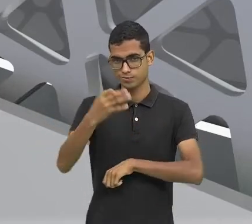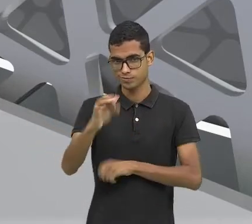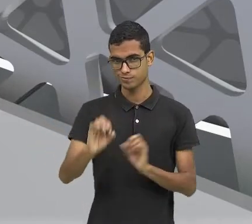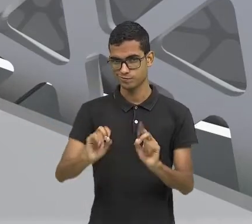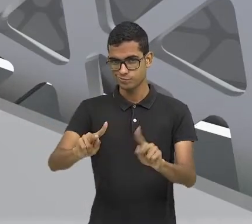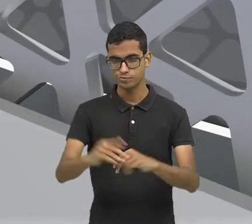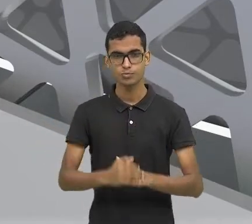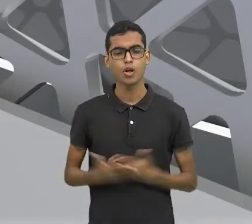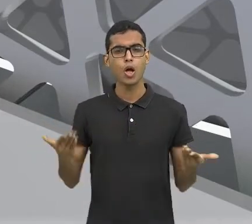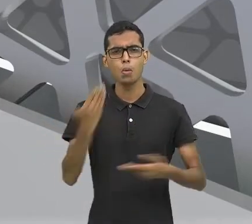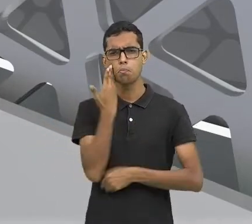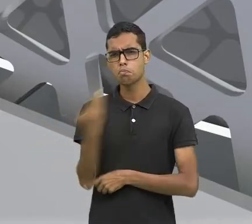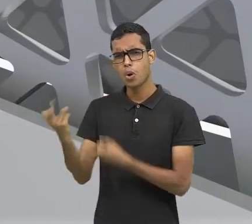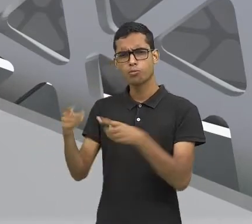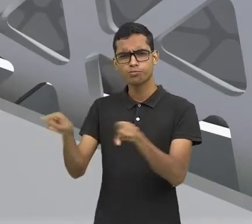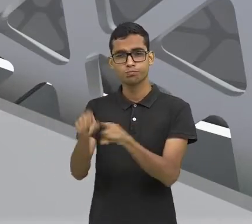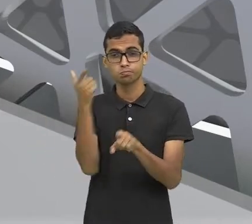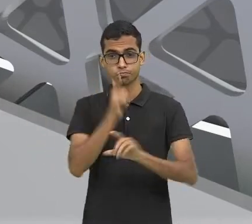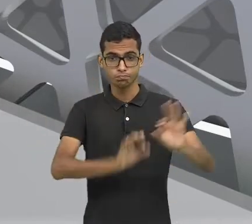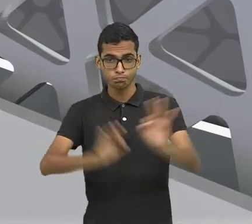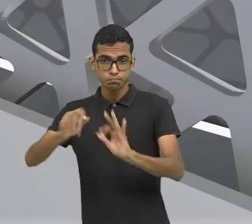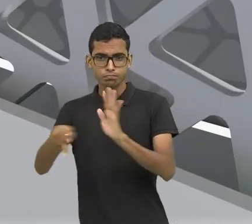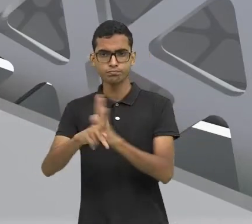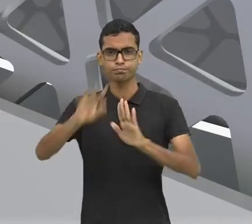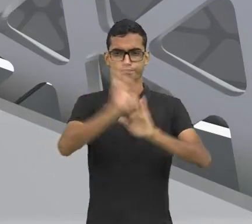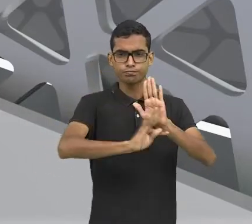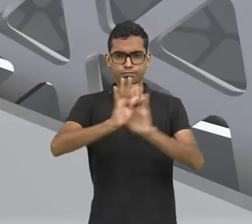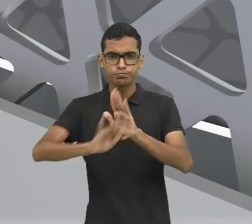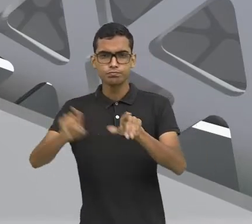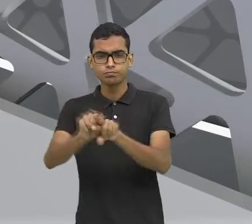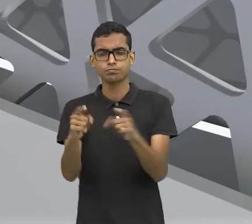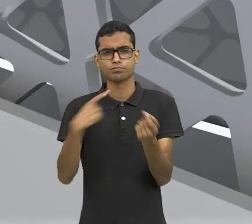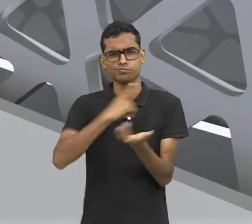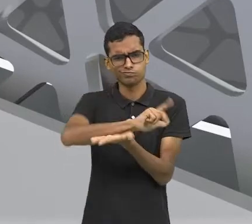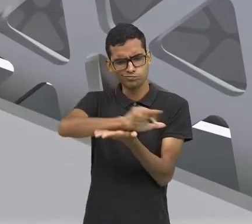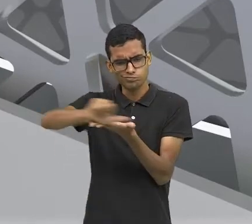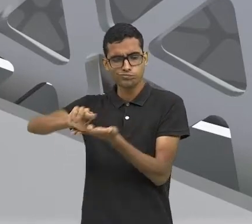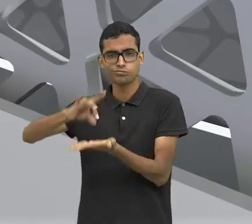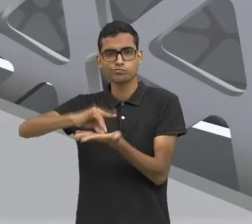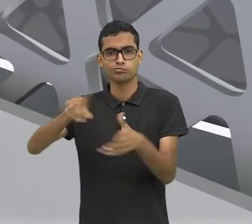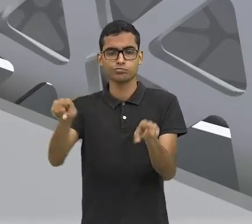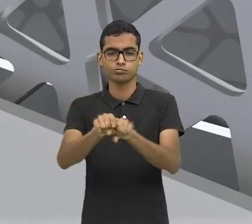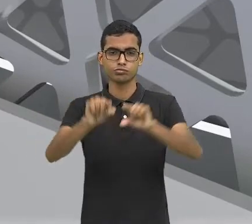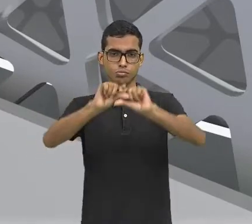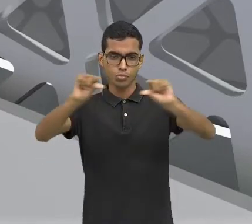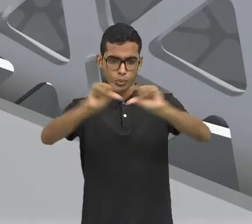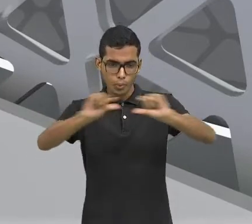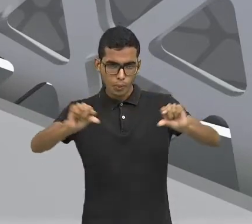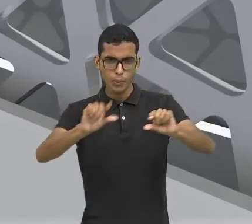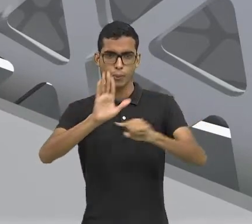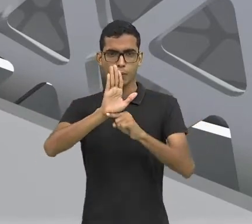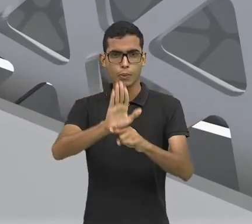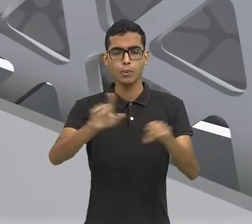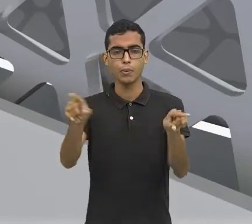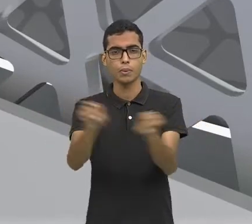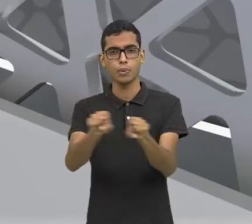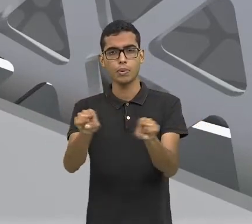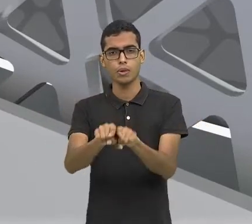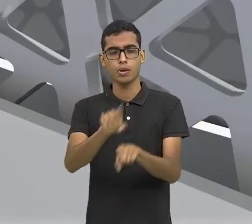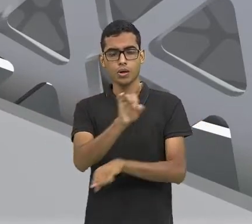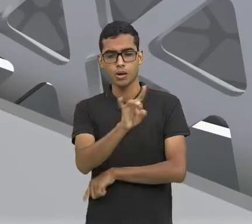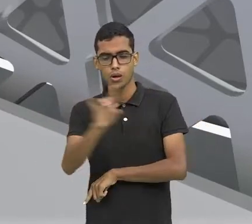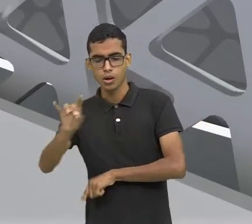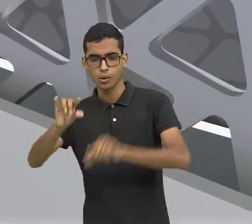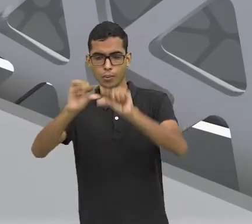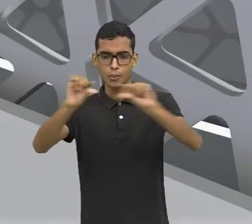ok? E observem que para construir o nosso texto, a gente teve diversos enunciados, e em cada